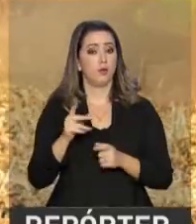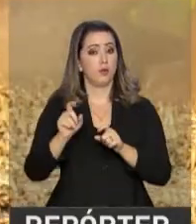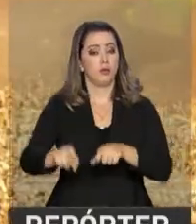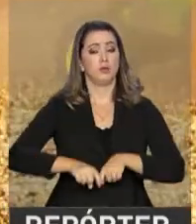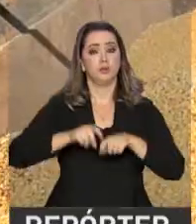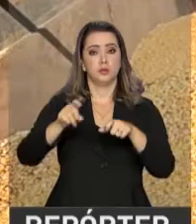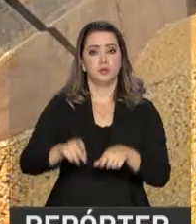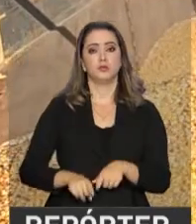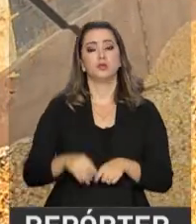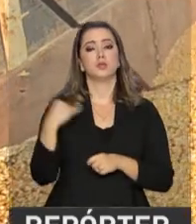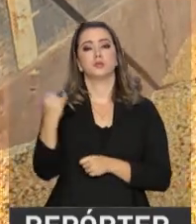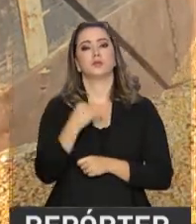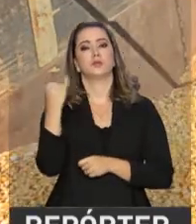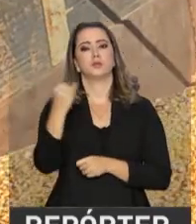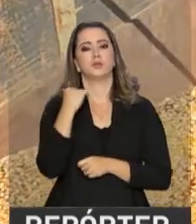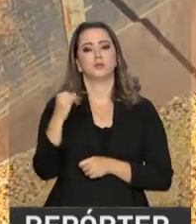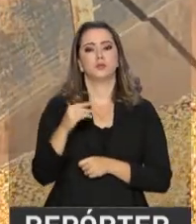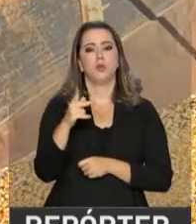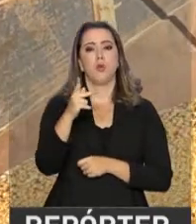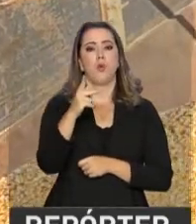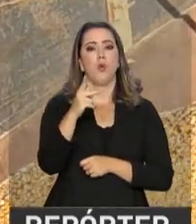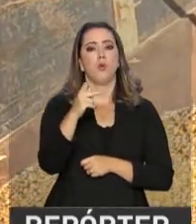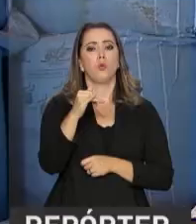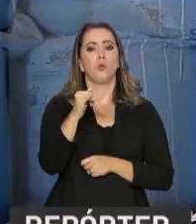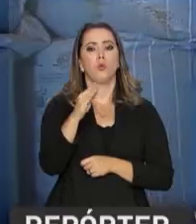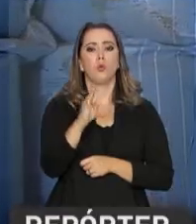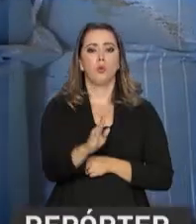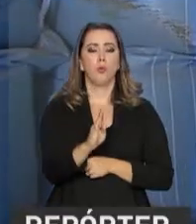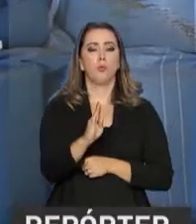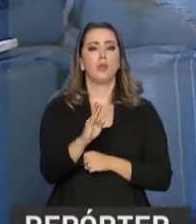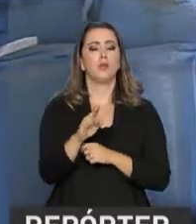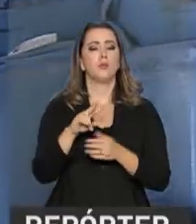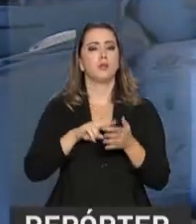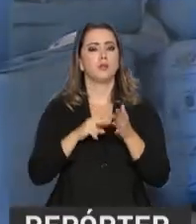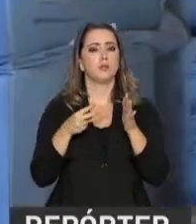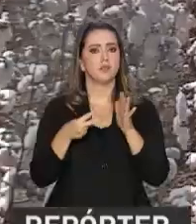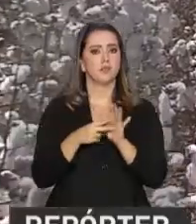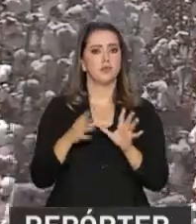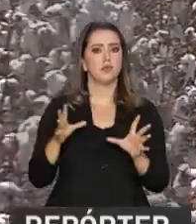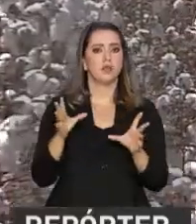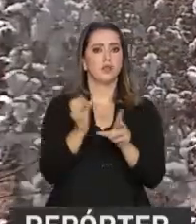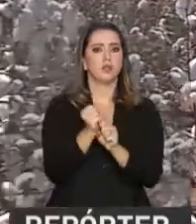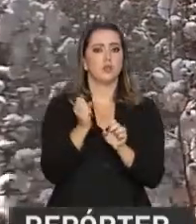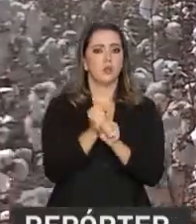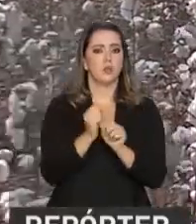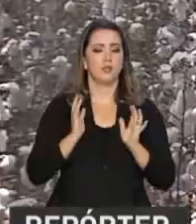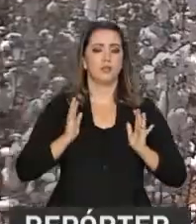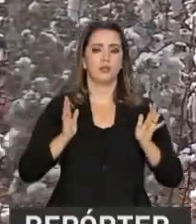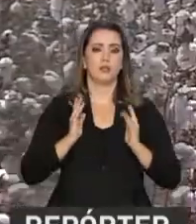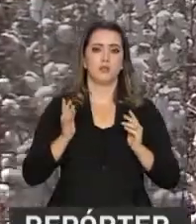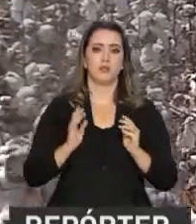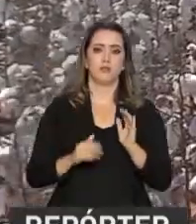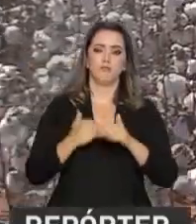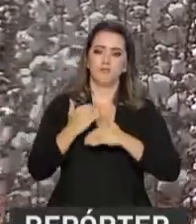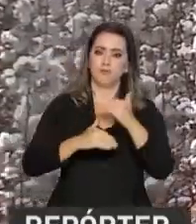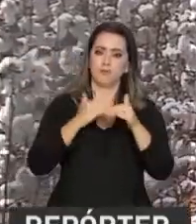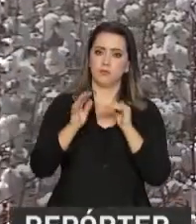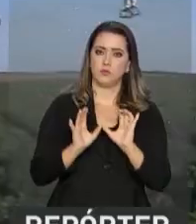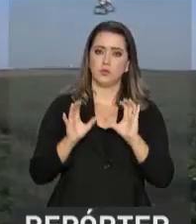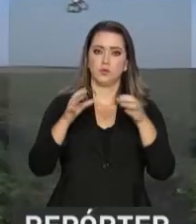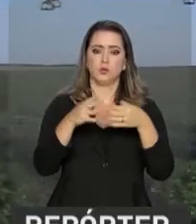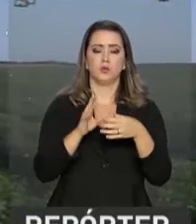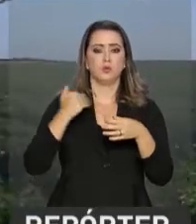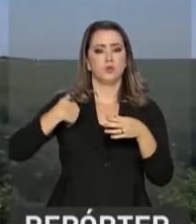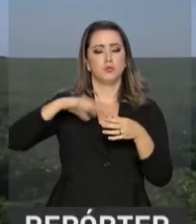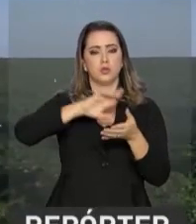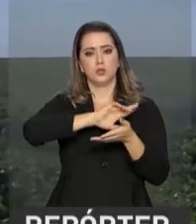é muito importante no pib brasileiro que representa a soma das riquezas geradas pelo conjunto dos mais